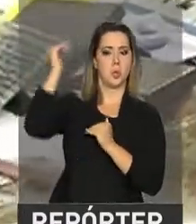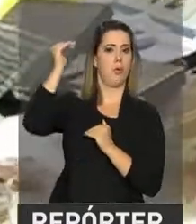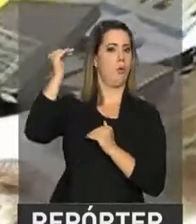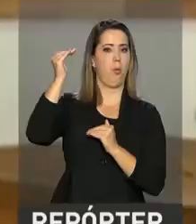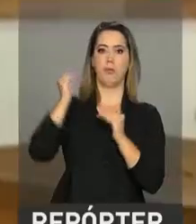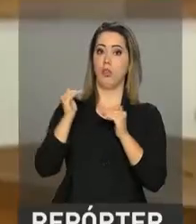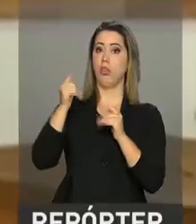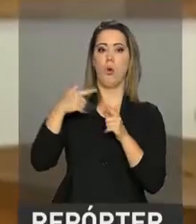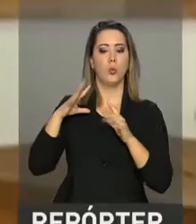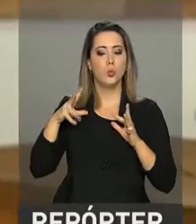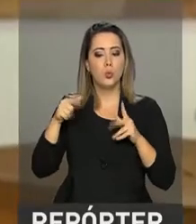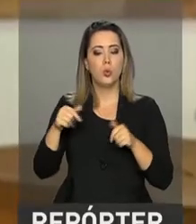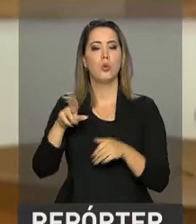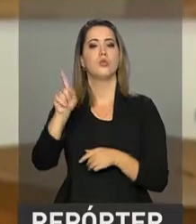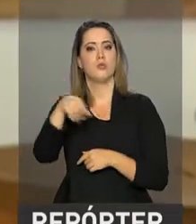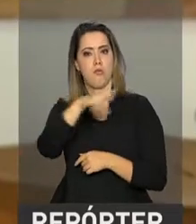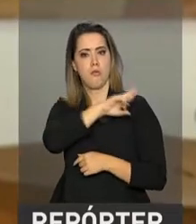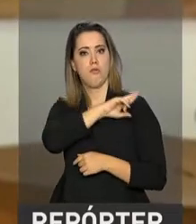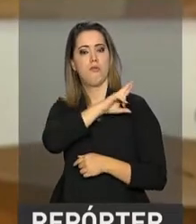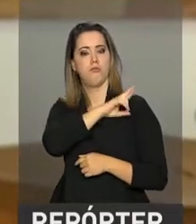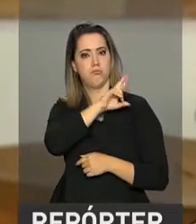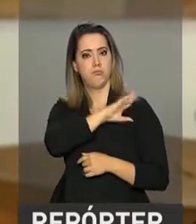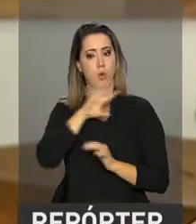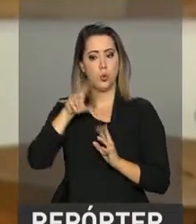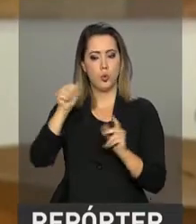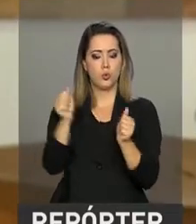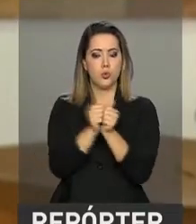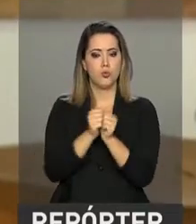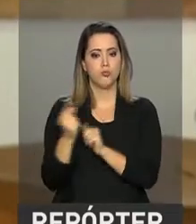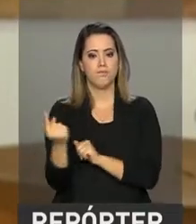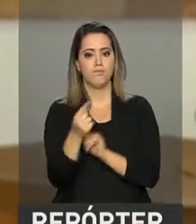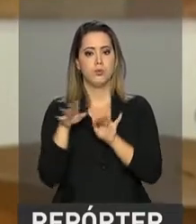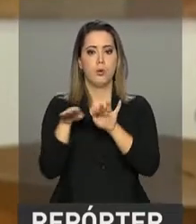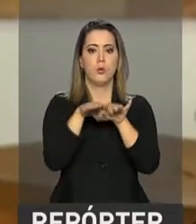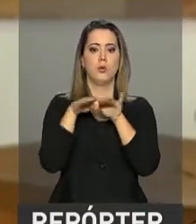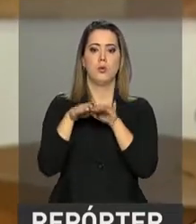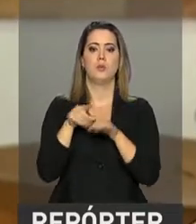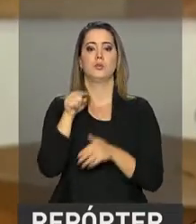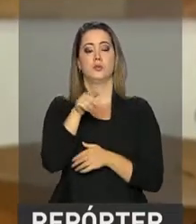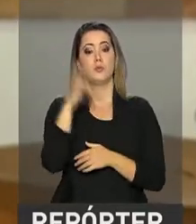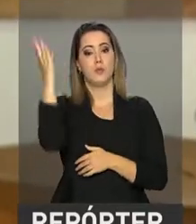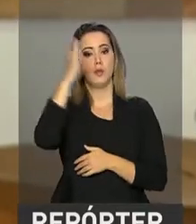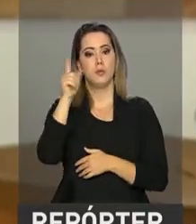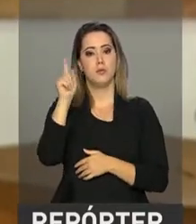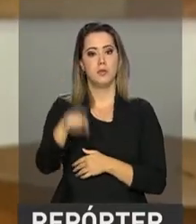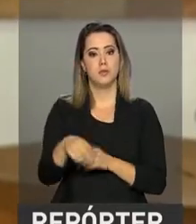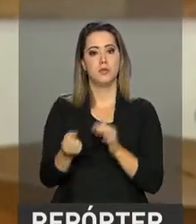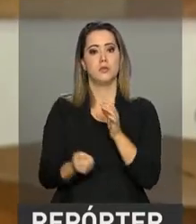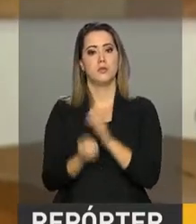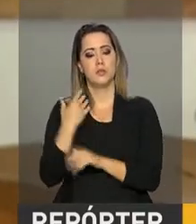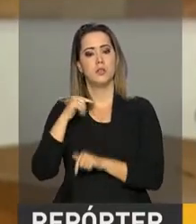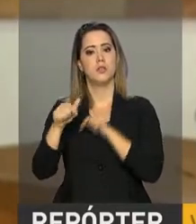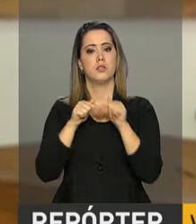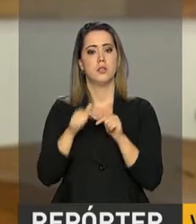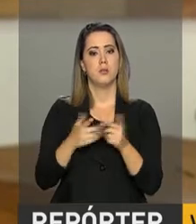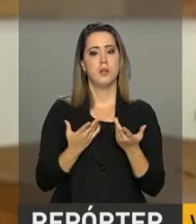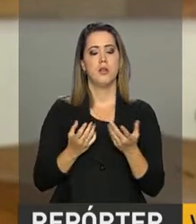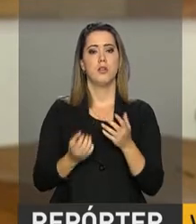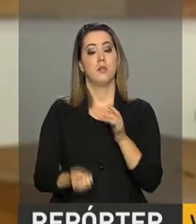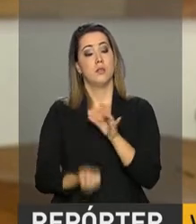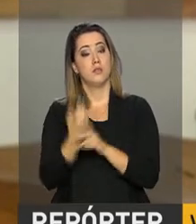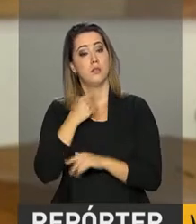negócio o brasileiro ele é empreendedor nele é um empreendedor então os empreendedores populares os empreendedores sociais